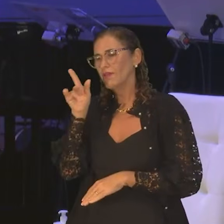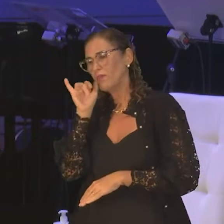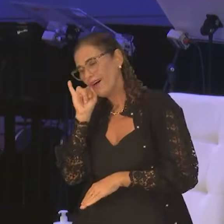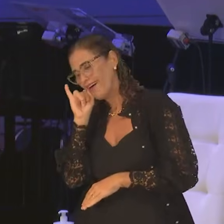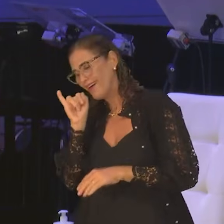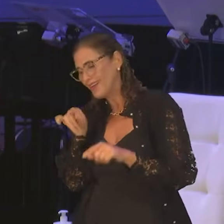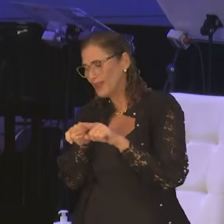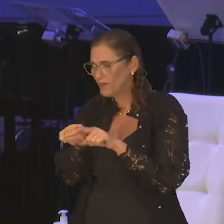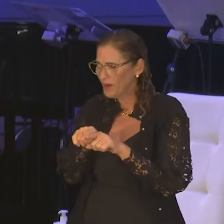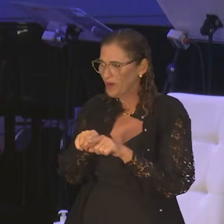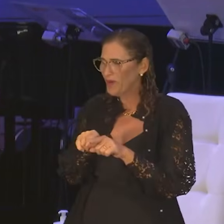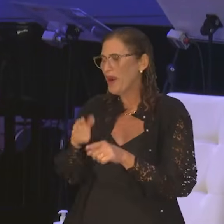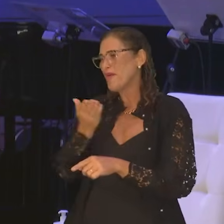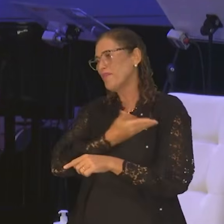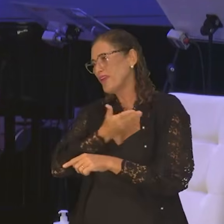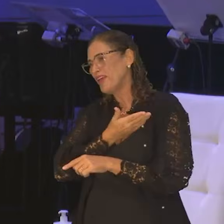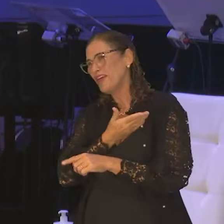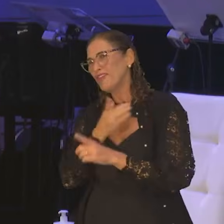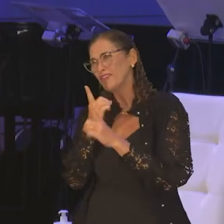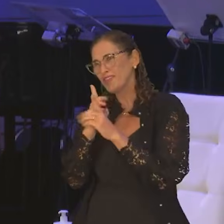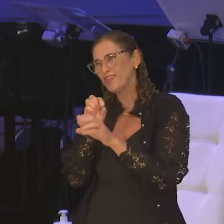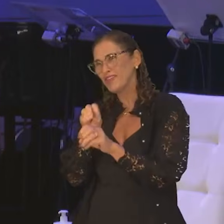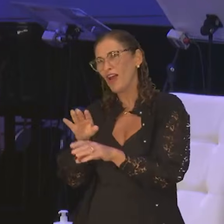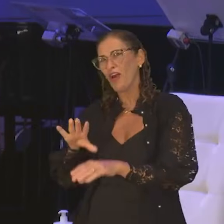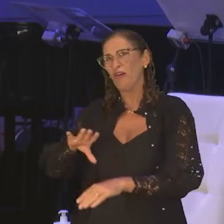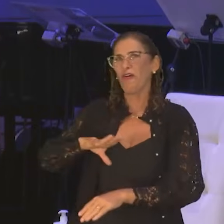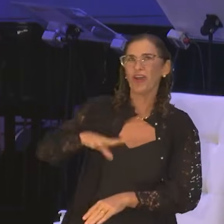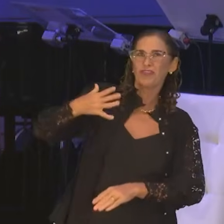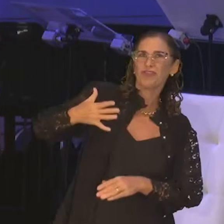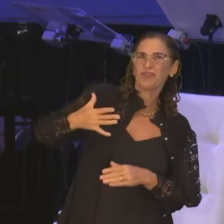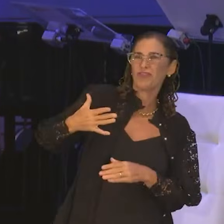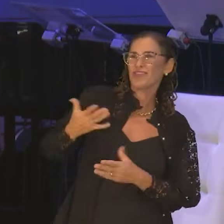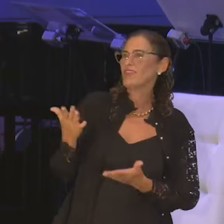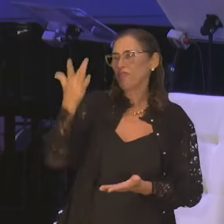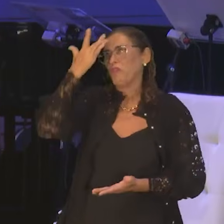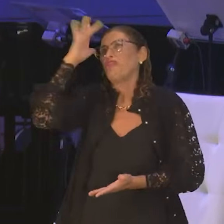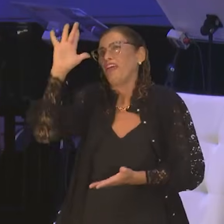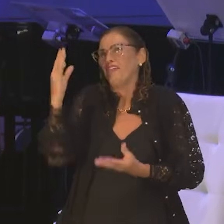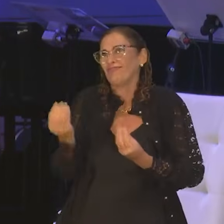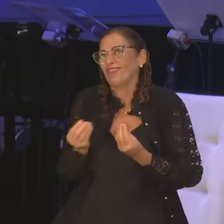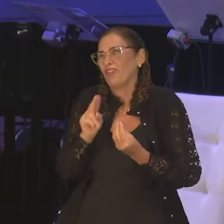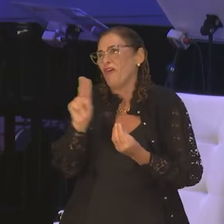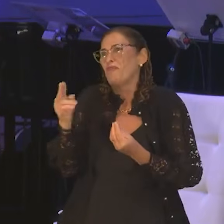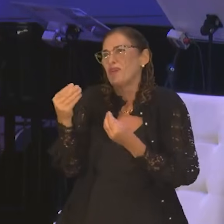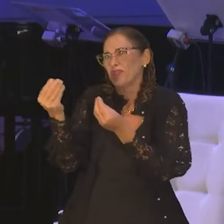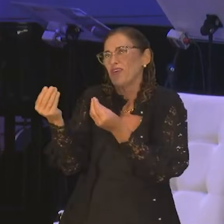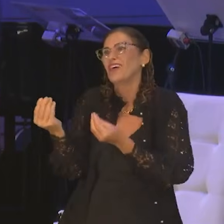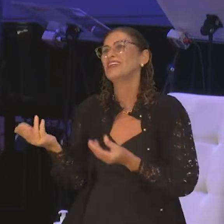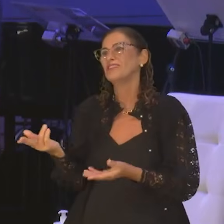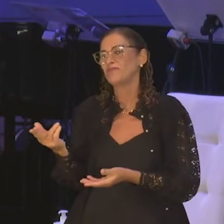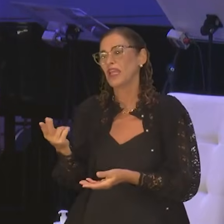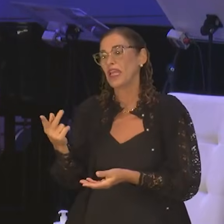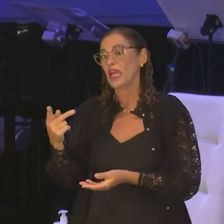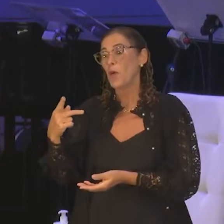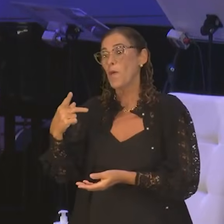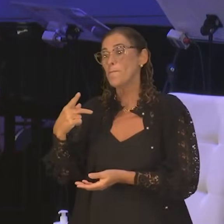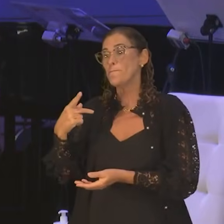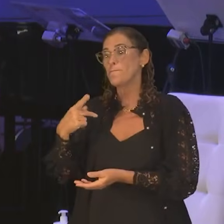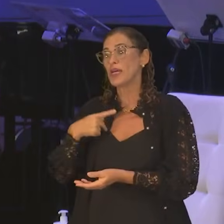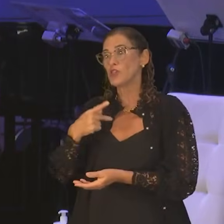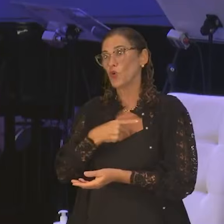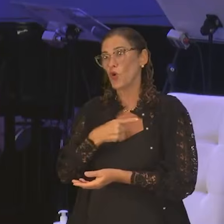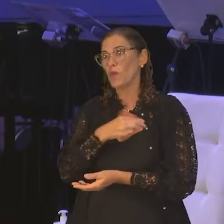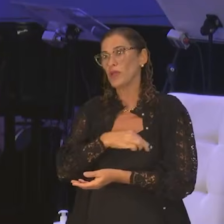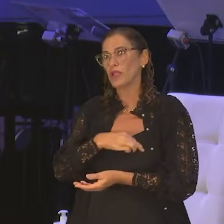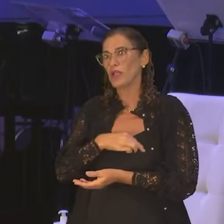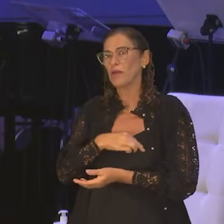irmão, amigo, discipulador, corajoso, guerreiro, não sei. Mas eu prometi, onde